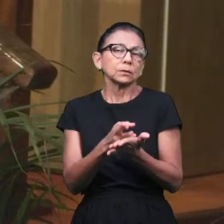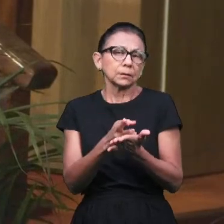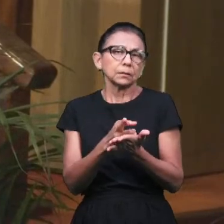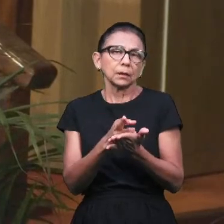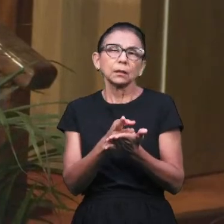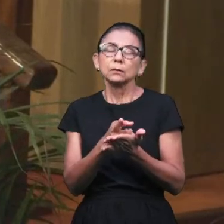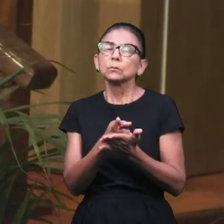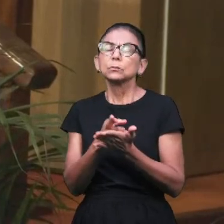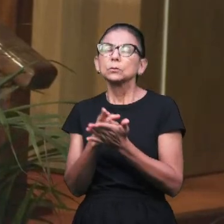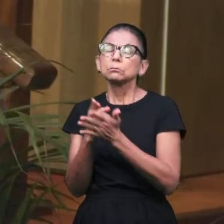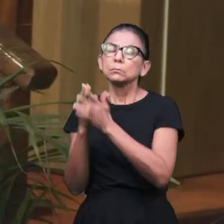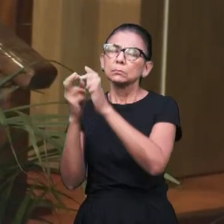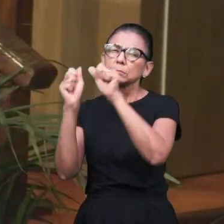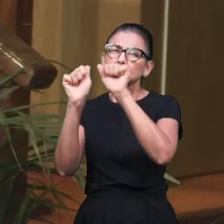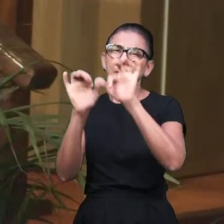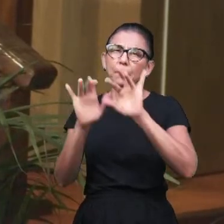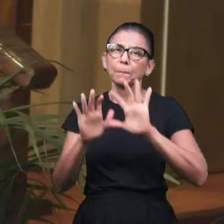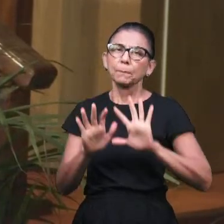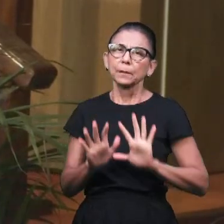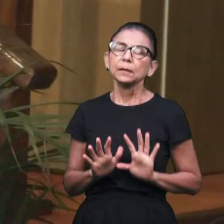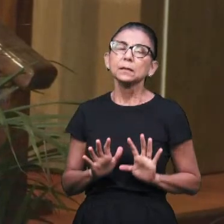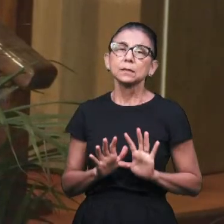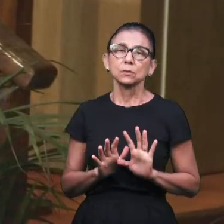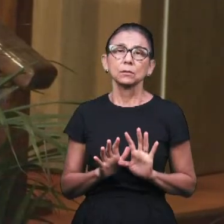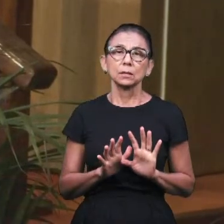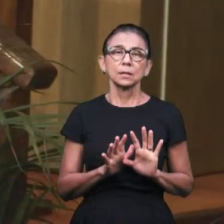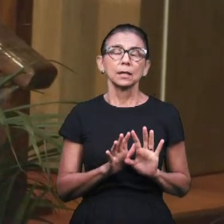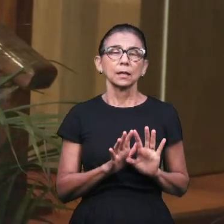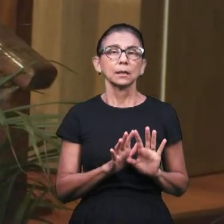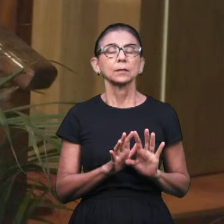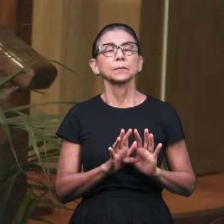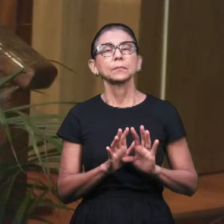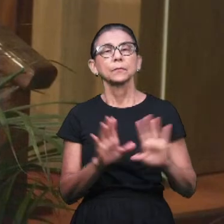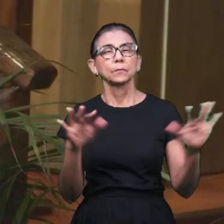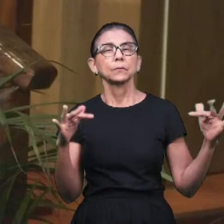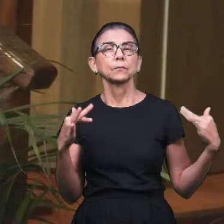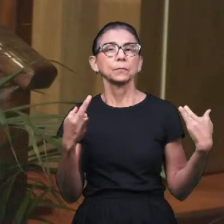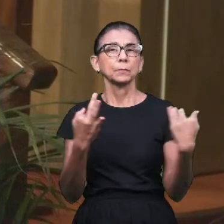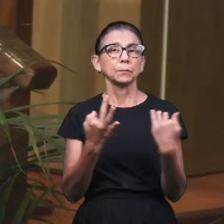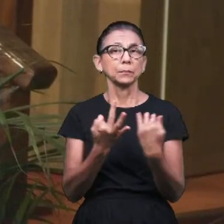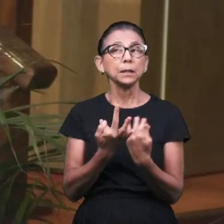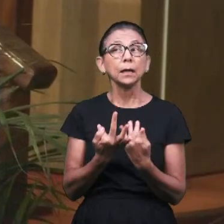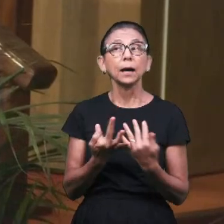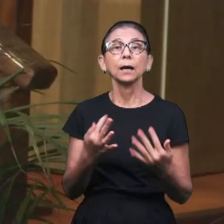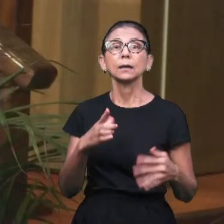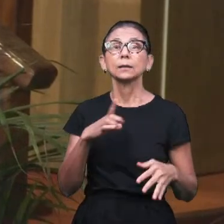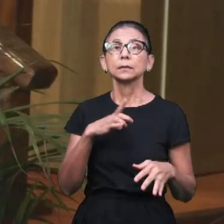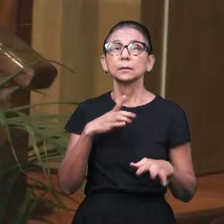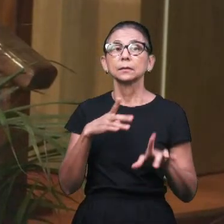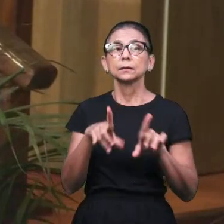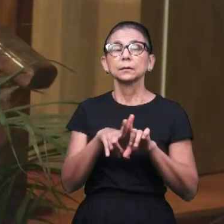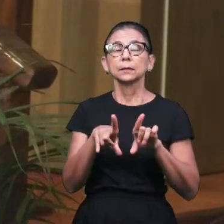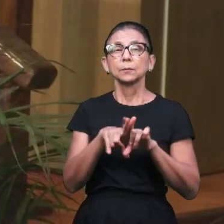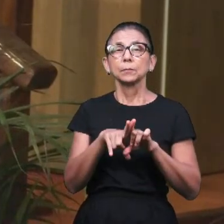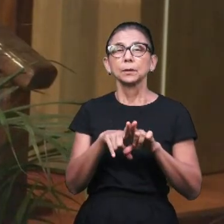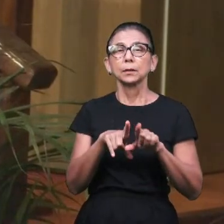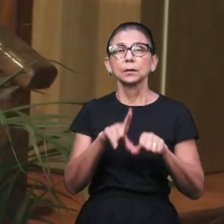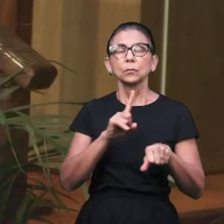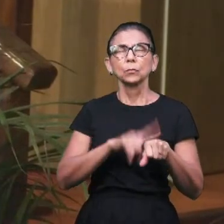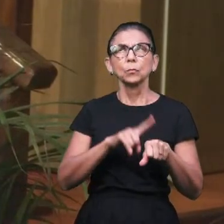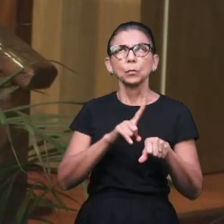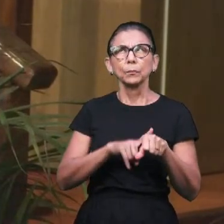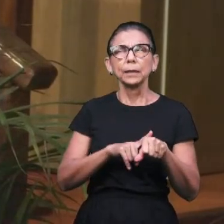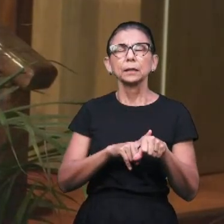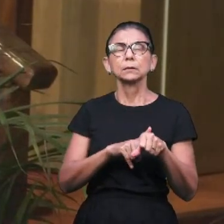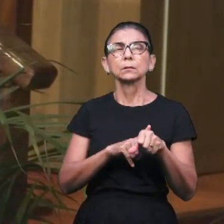grandes bênçãos no meio da família. Tem também o momento da consulta à palavra, no qual o Senhor dá uma palavra a cada